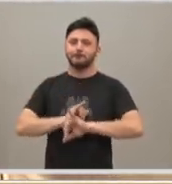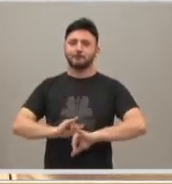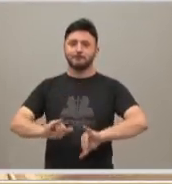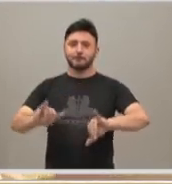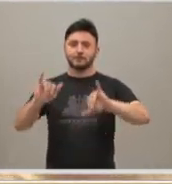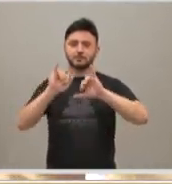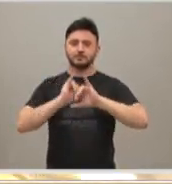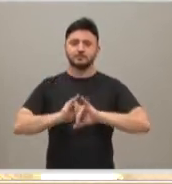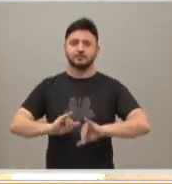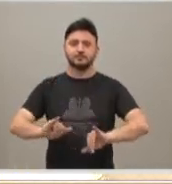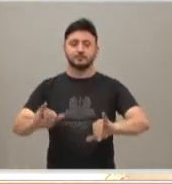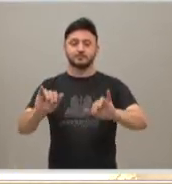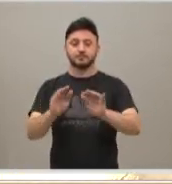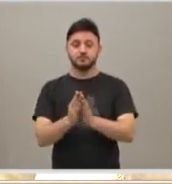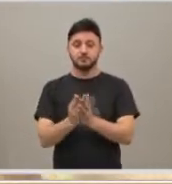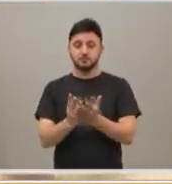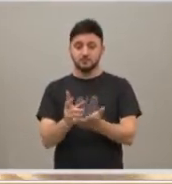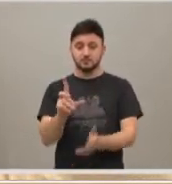amor.